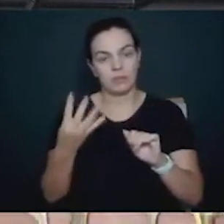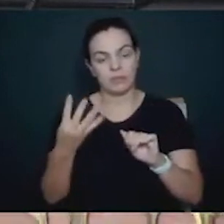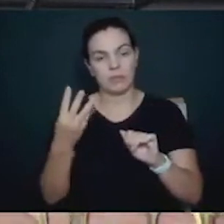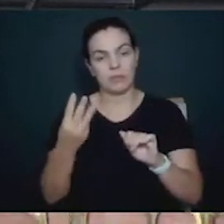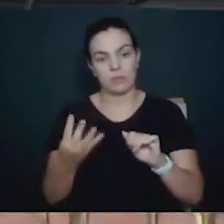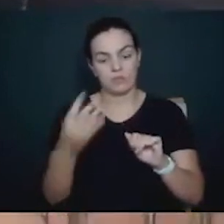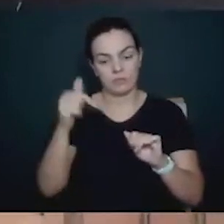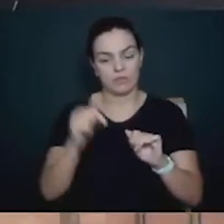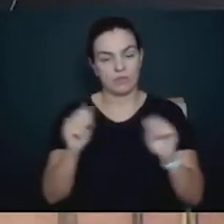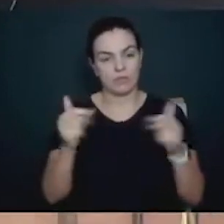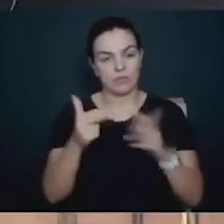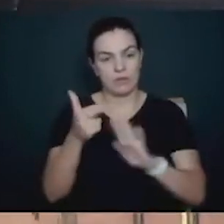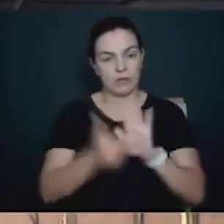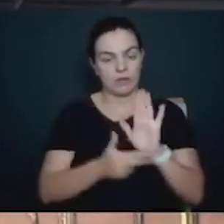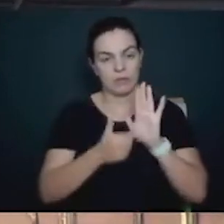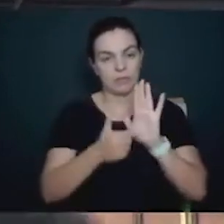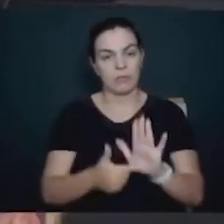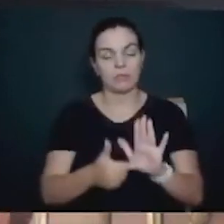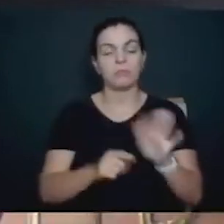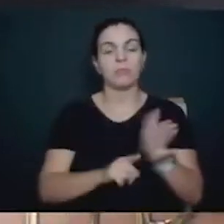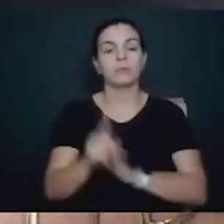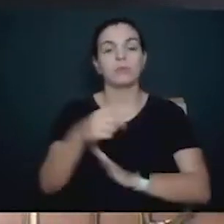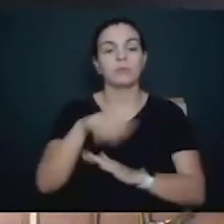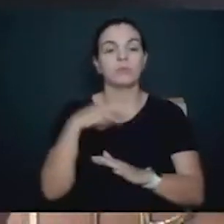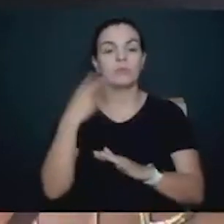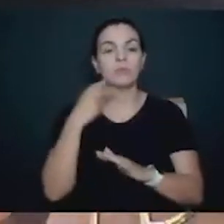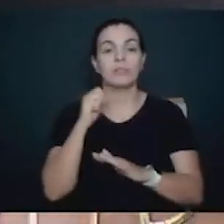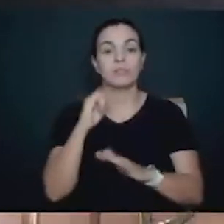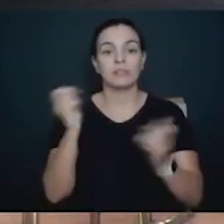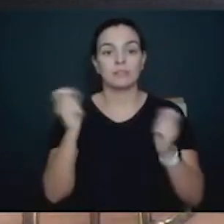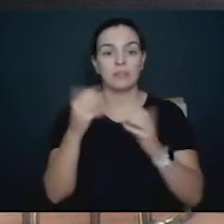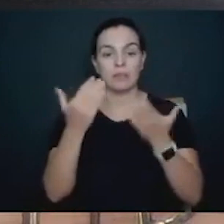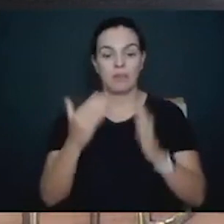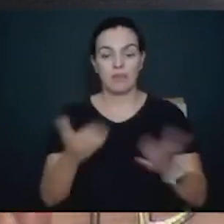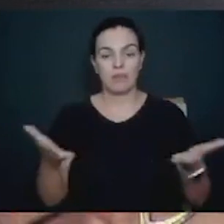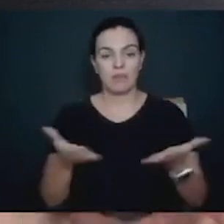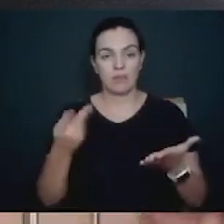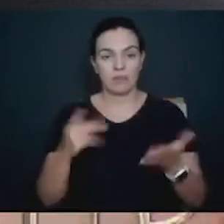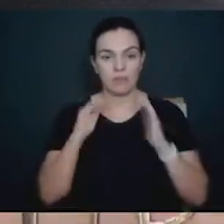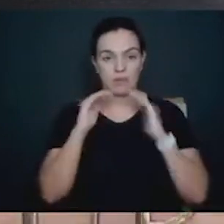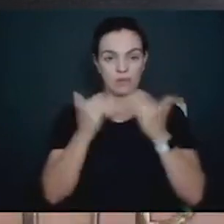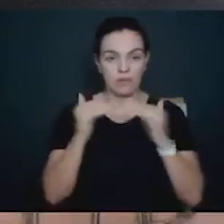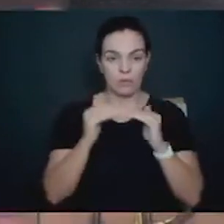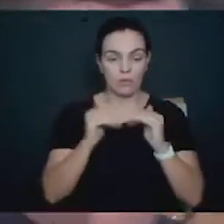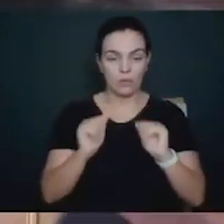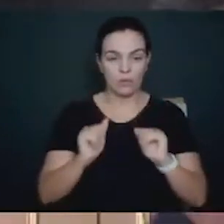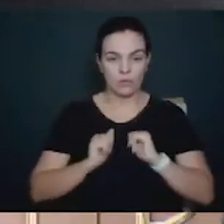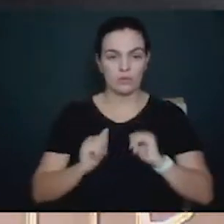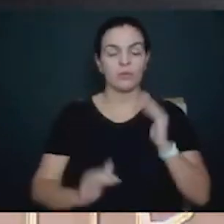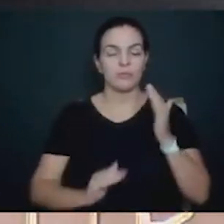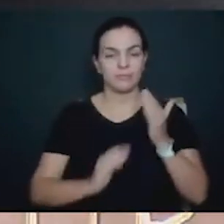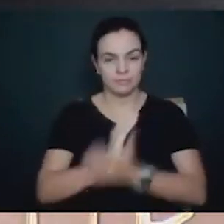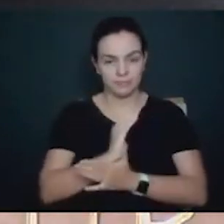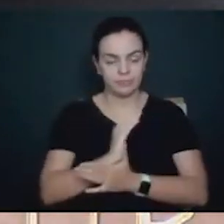do plenário, seu projeto pode ser analisado nesta sessão. Os favoráveis permanecem como estão. Aprovado. Em discussão, o projeto está inscrito